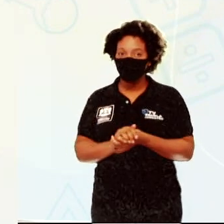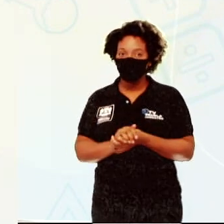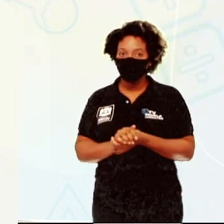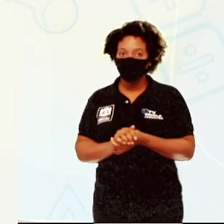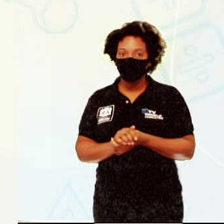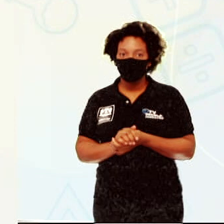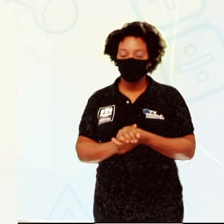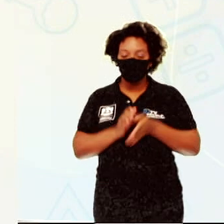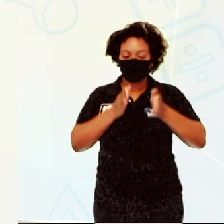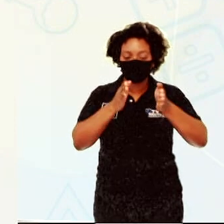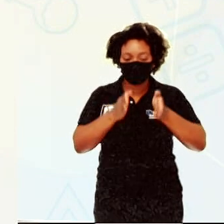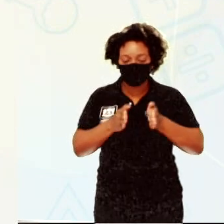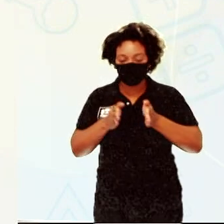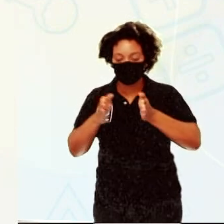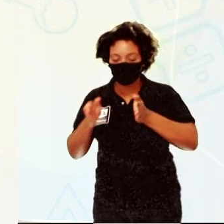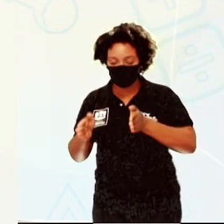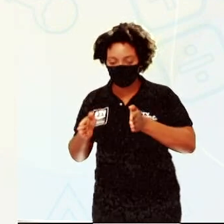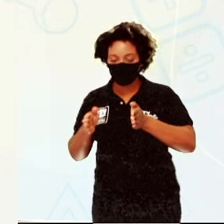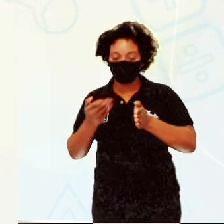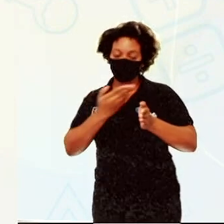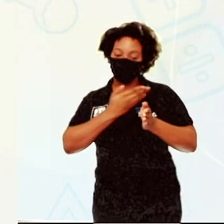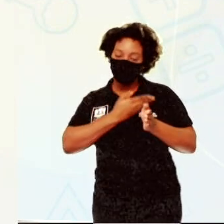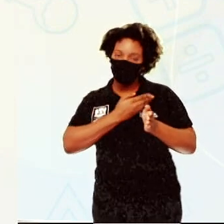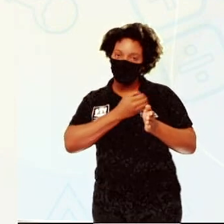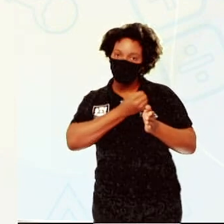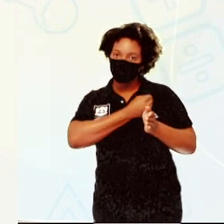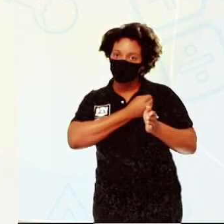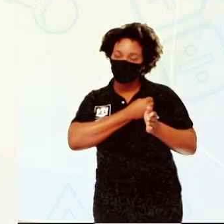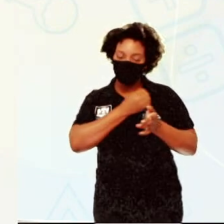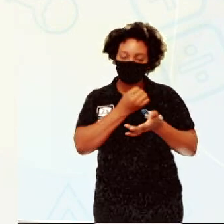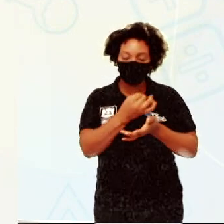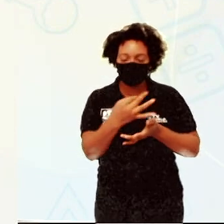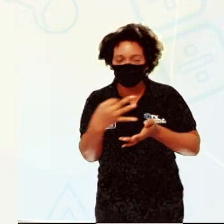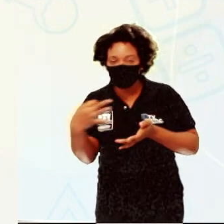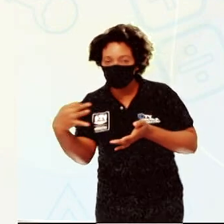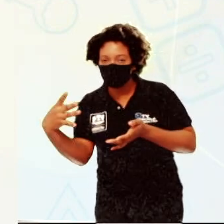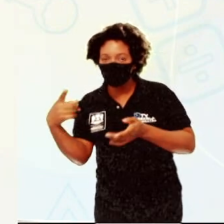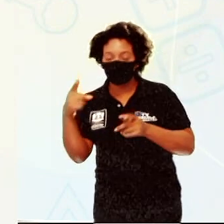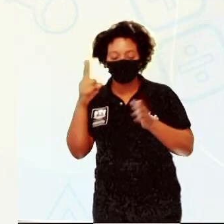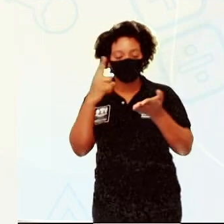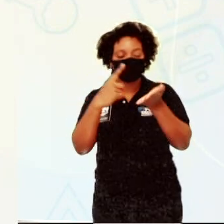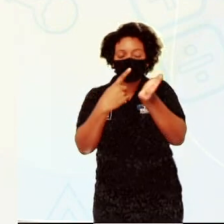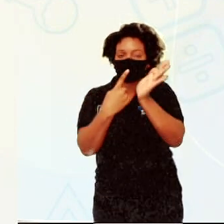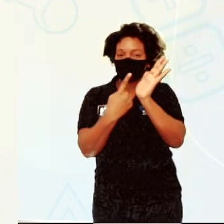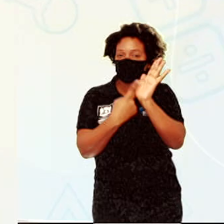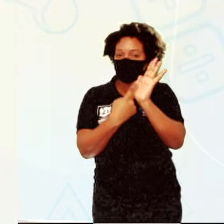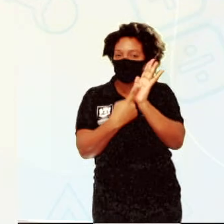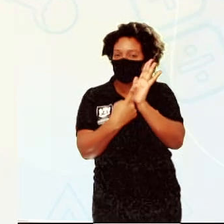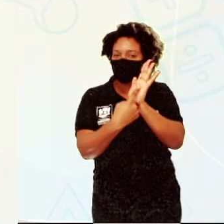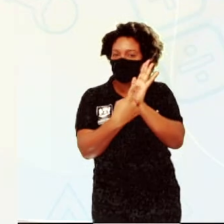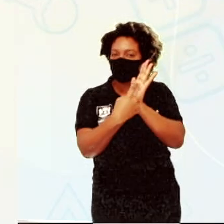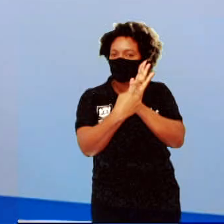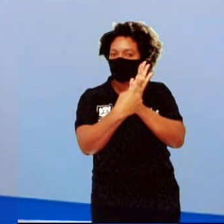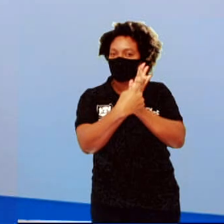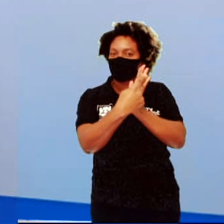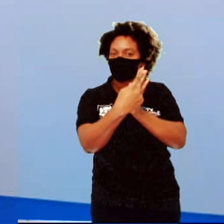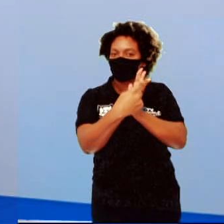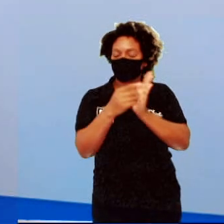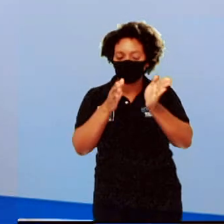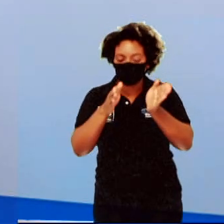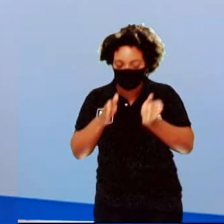Entre um número e outro, tem vários tracinhos. Entre um tracinho e outro, temos o